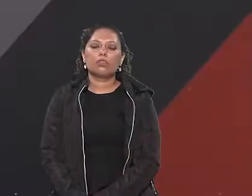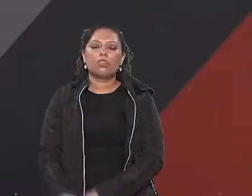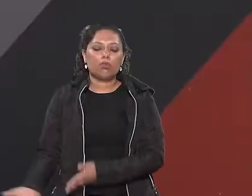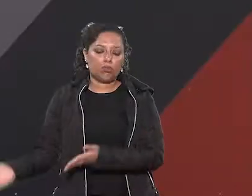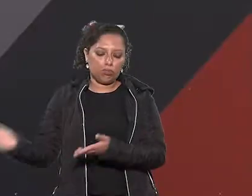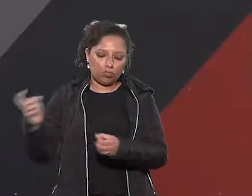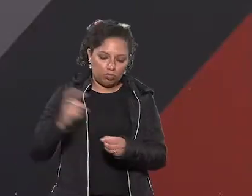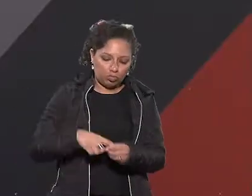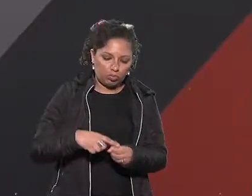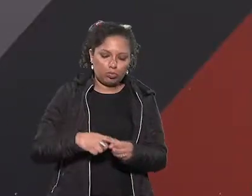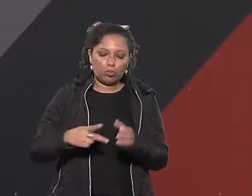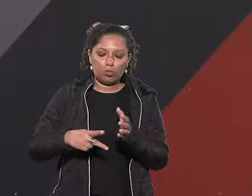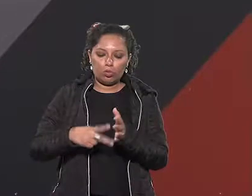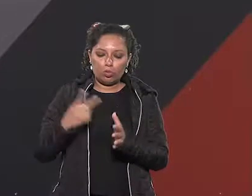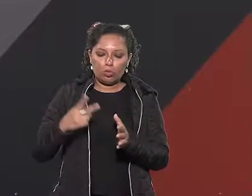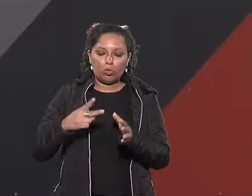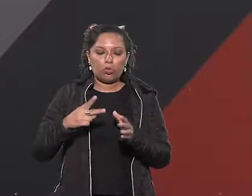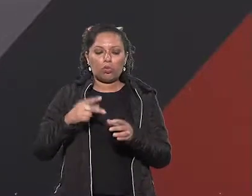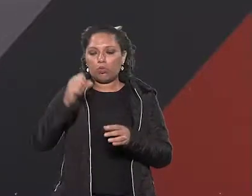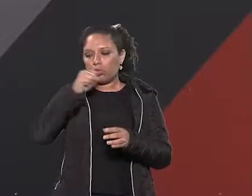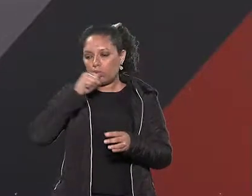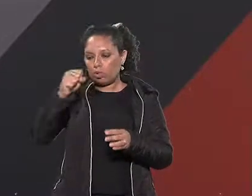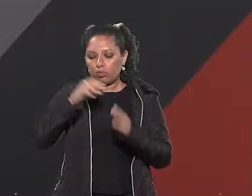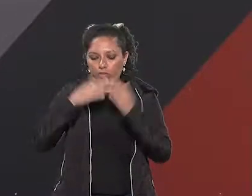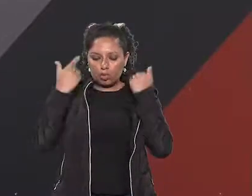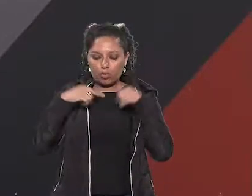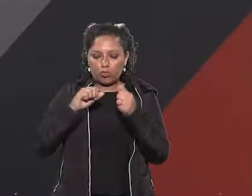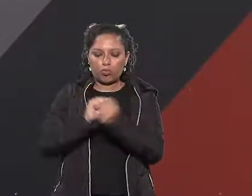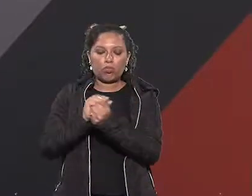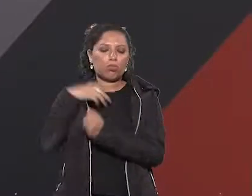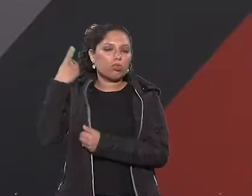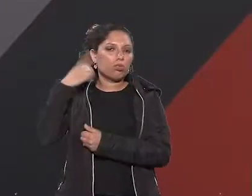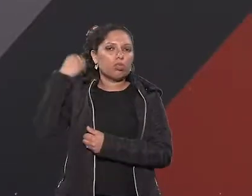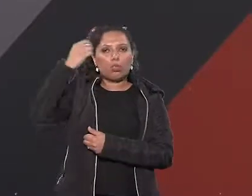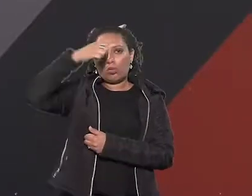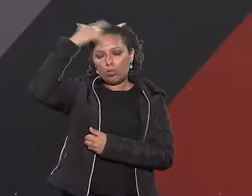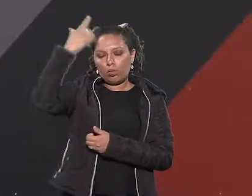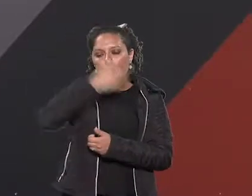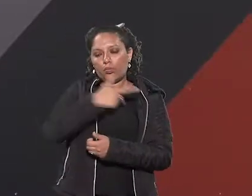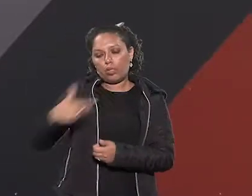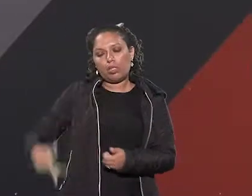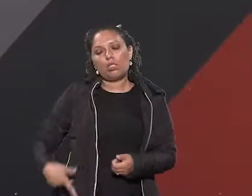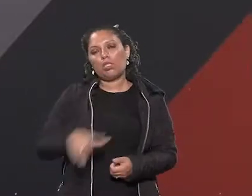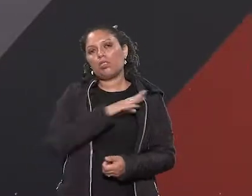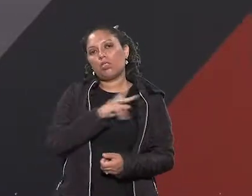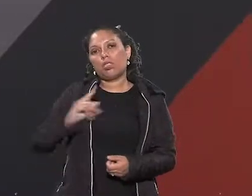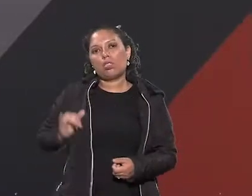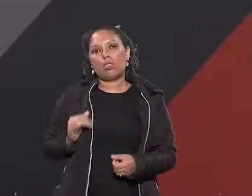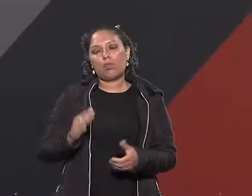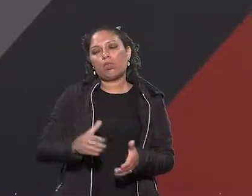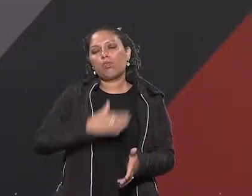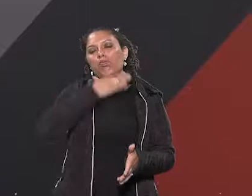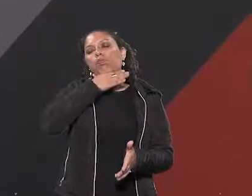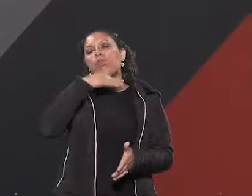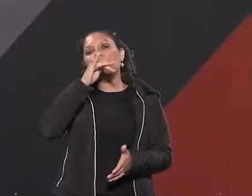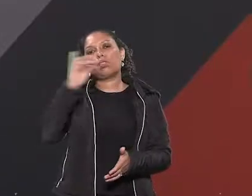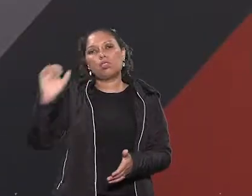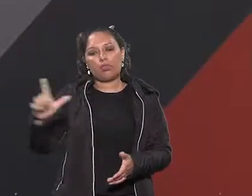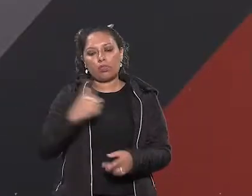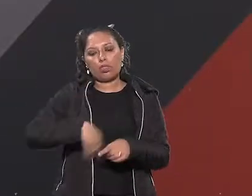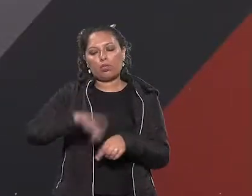Estamos de volta com o segundo bloco do Alerj Entrevista, hoje com o deputado Luiz Paulo, presidente da CPI da crise fiscal no